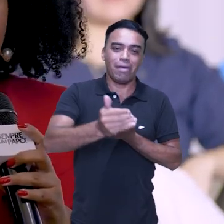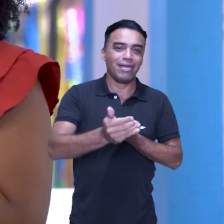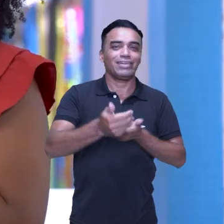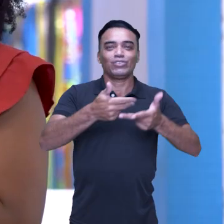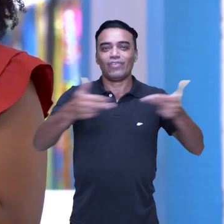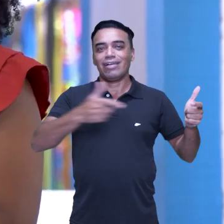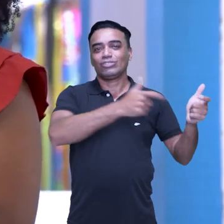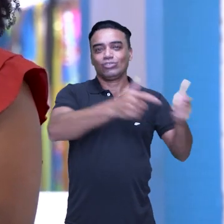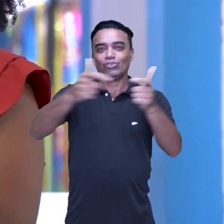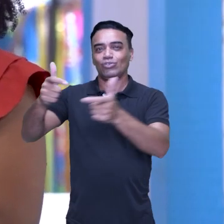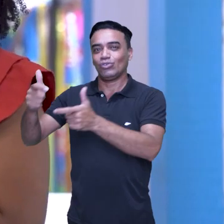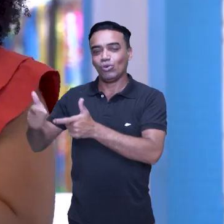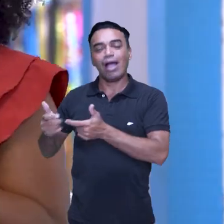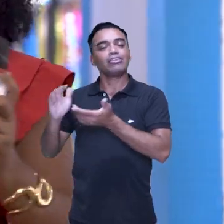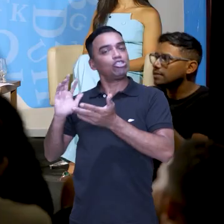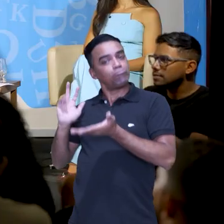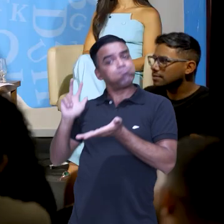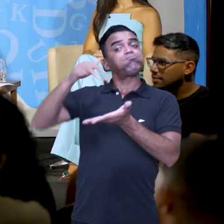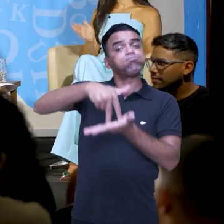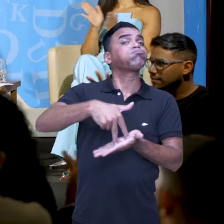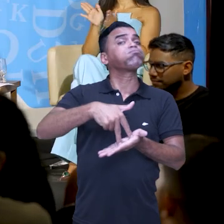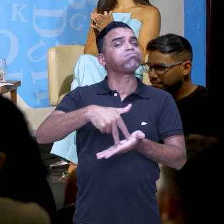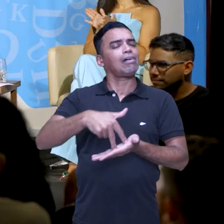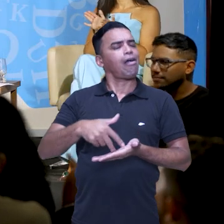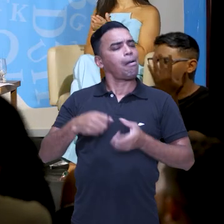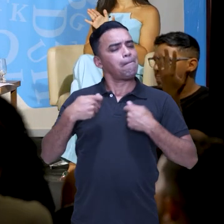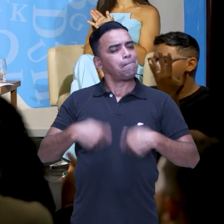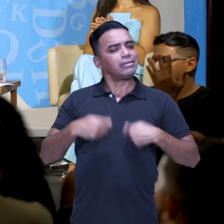vários lugares que devemos ocupar.